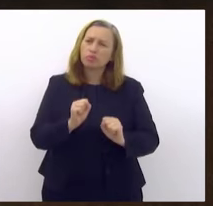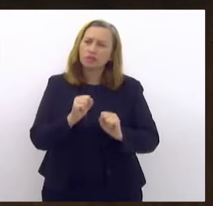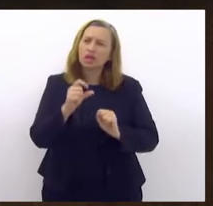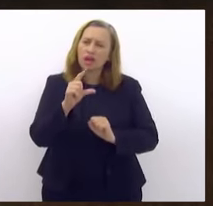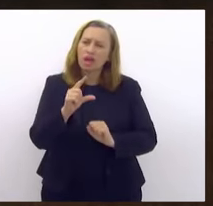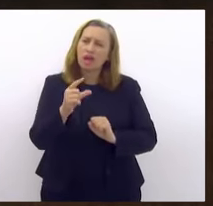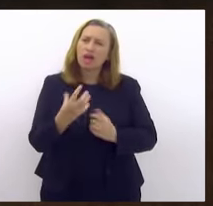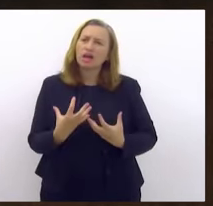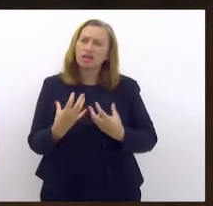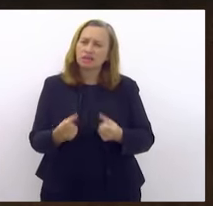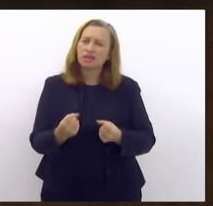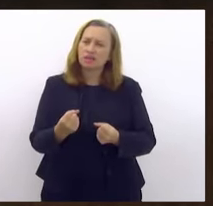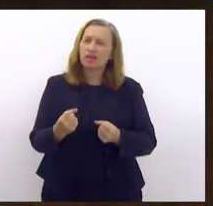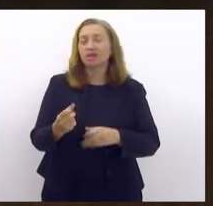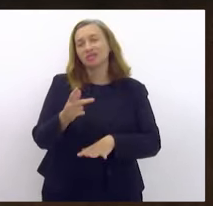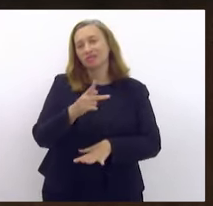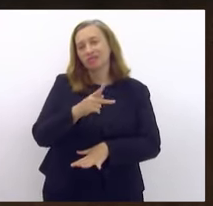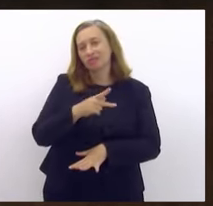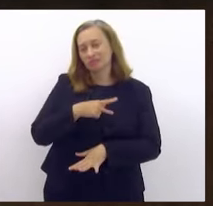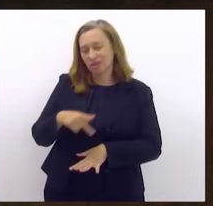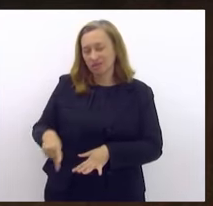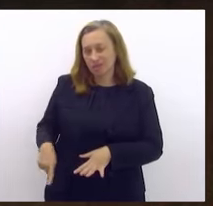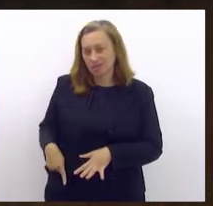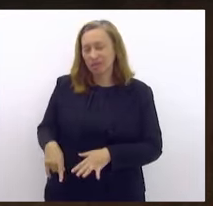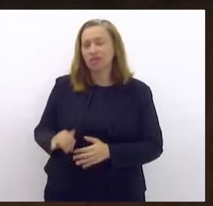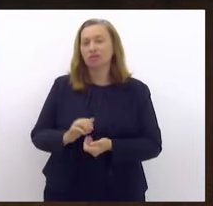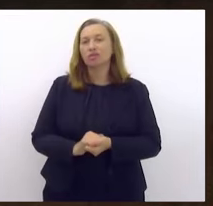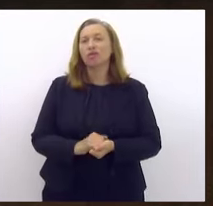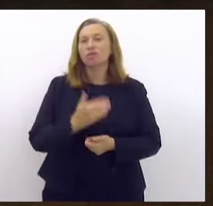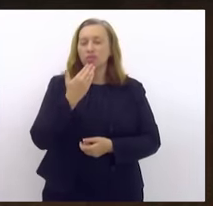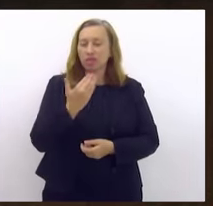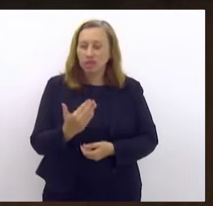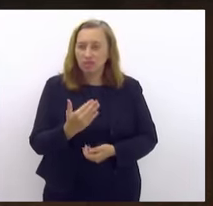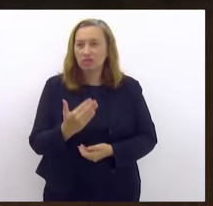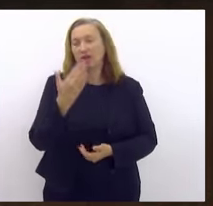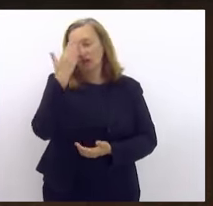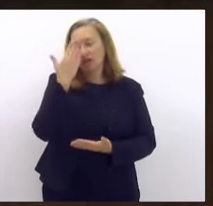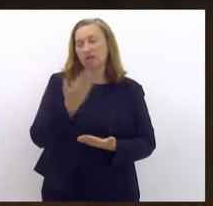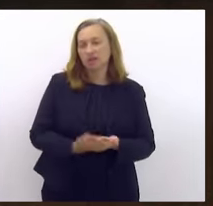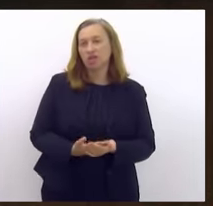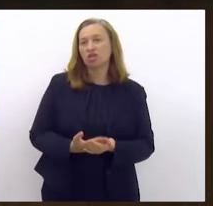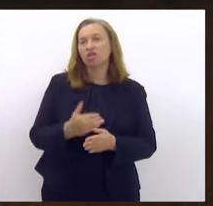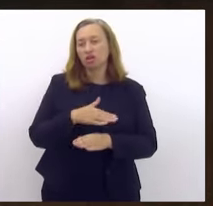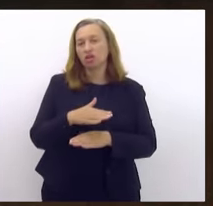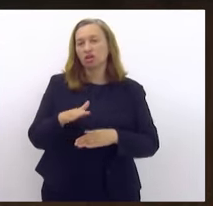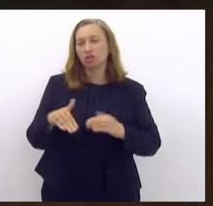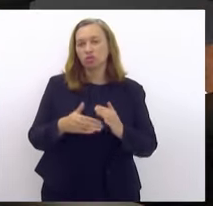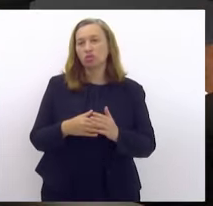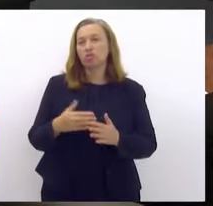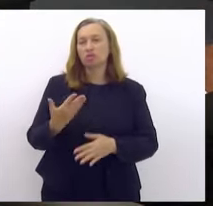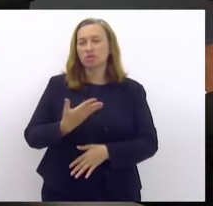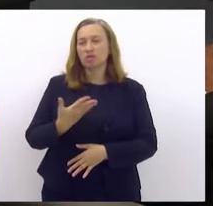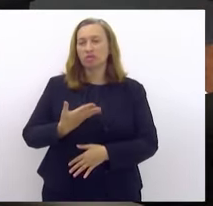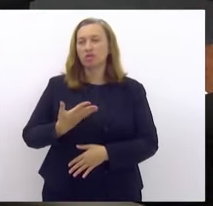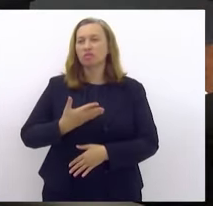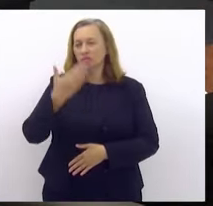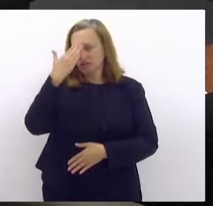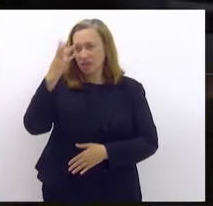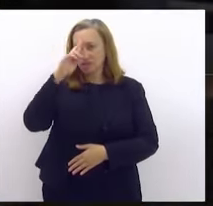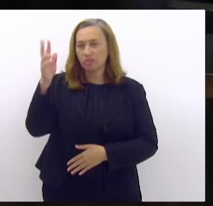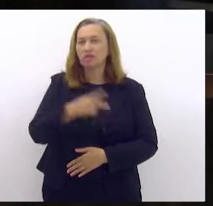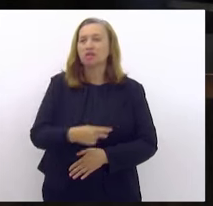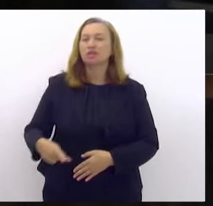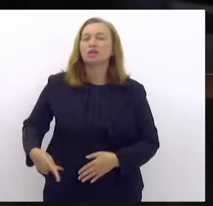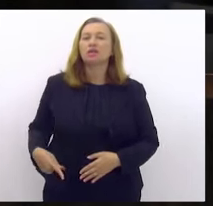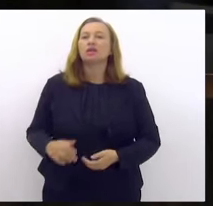definir na presidência, é o pleito que faço aqui. Acredito que em nome da maioria dos colegas. Obrigado, presidente. Obrigado,